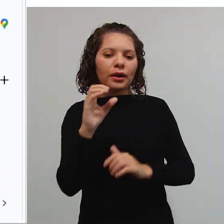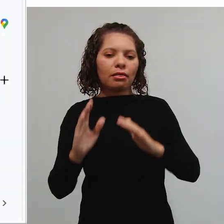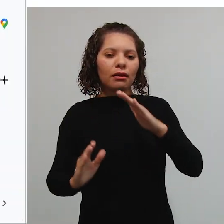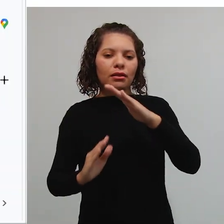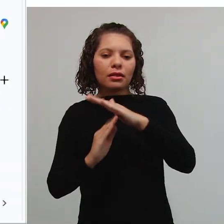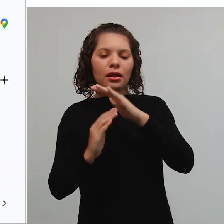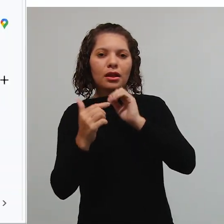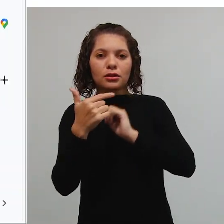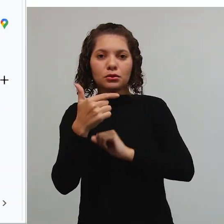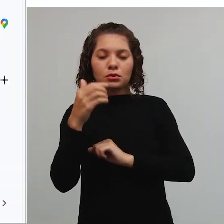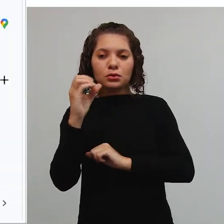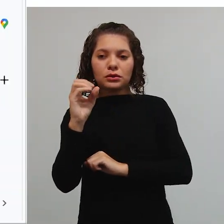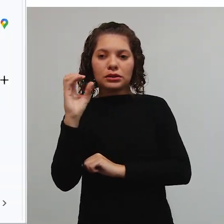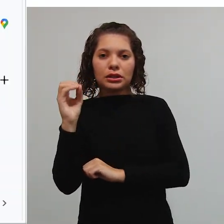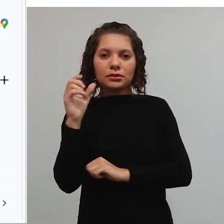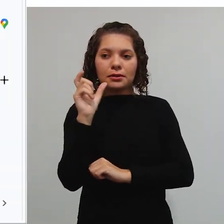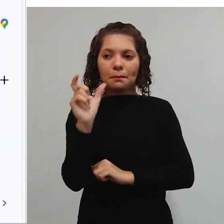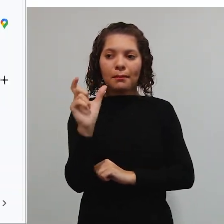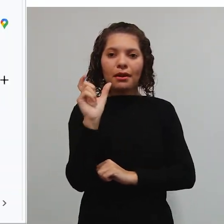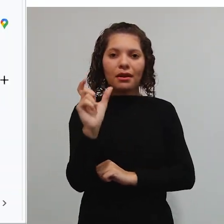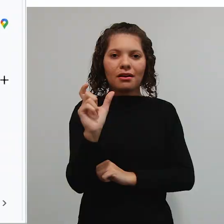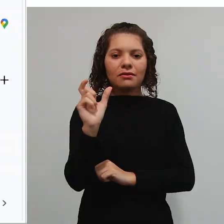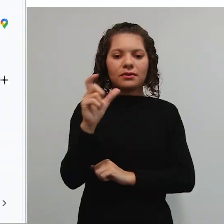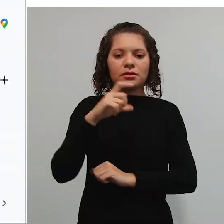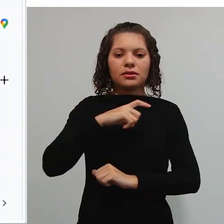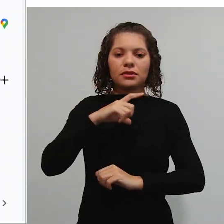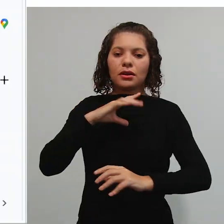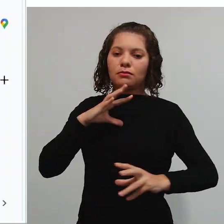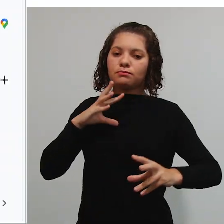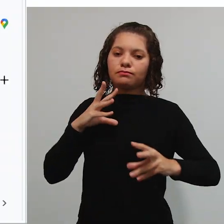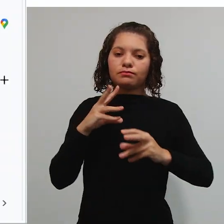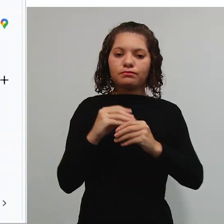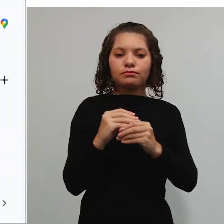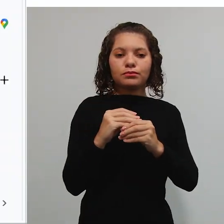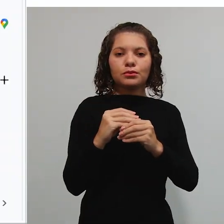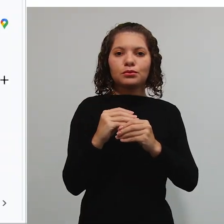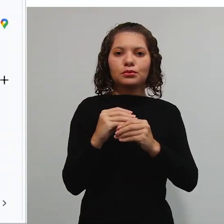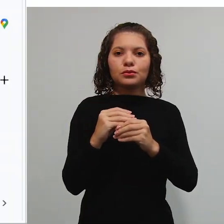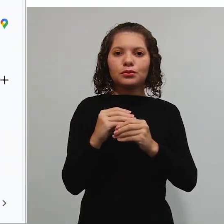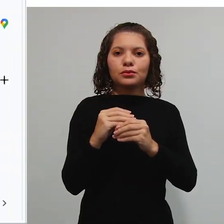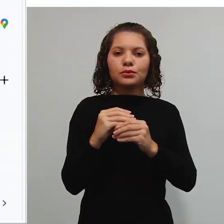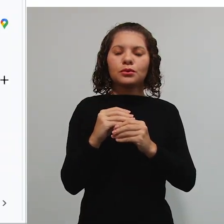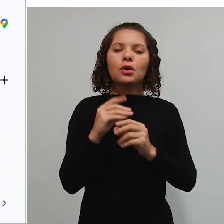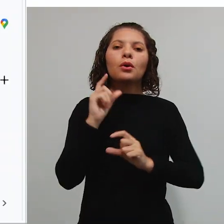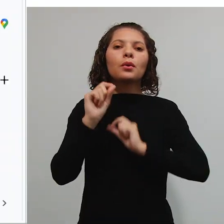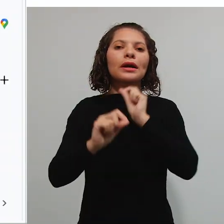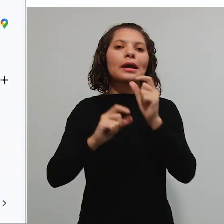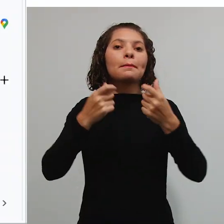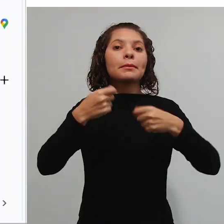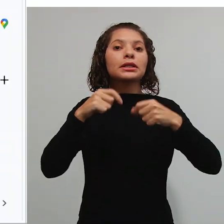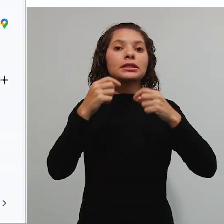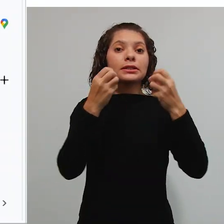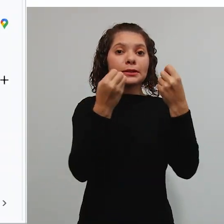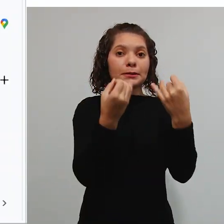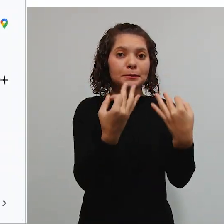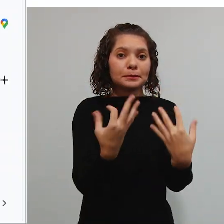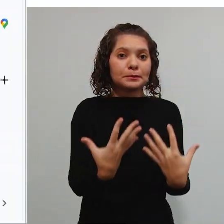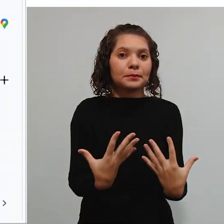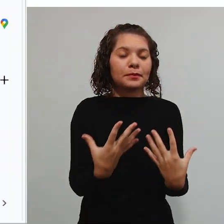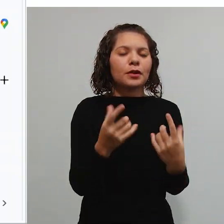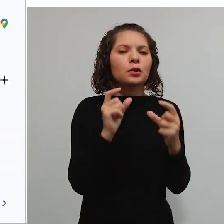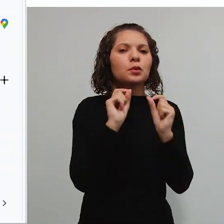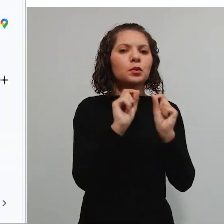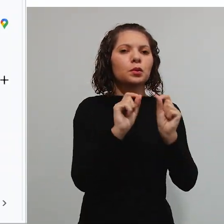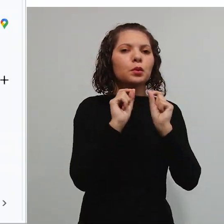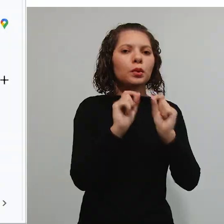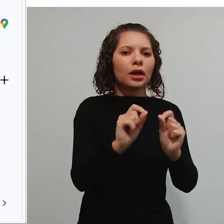palavras. 200 palavras que tratem de tudo isso que eu falei. Do objetivo, né? Do